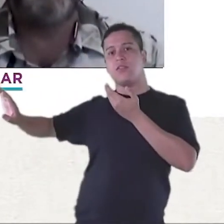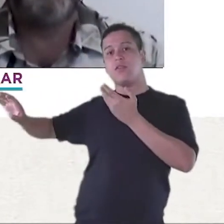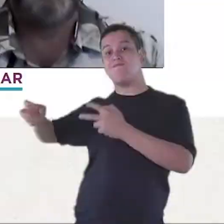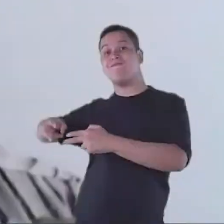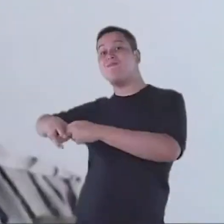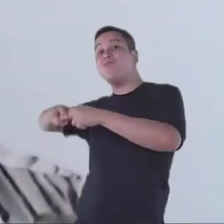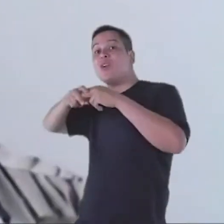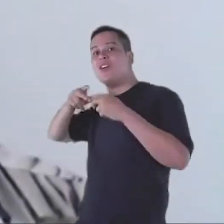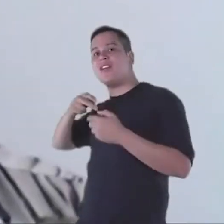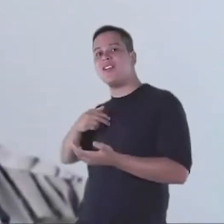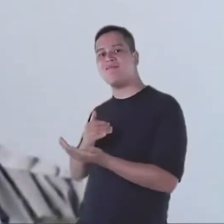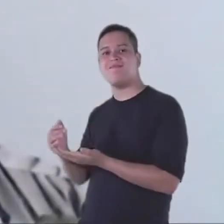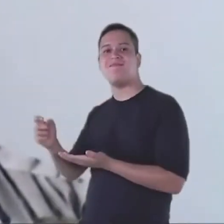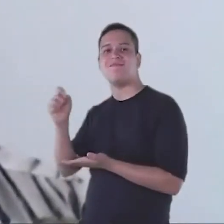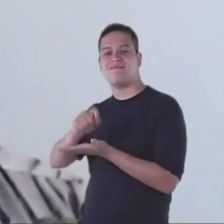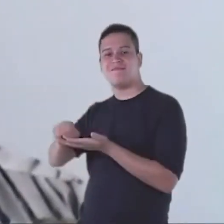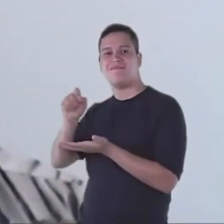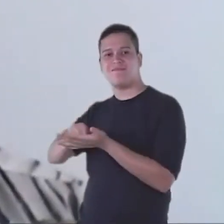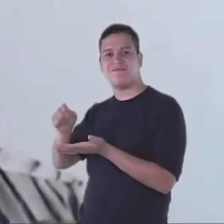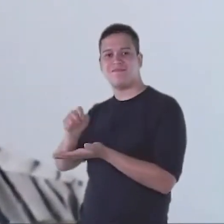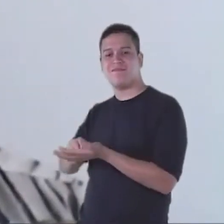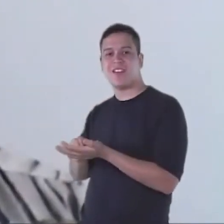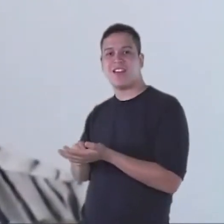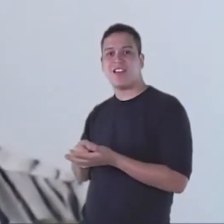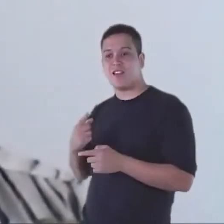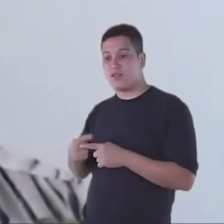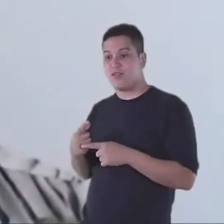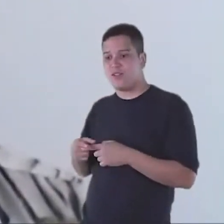escrever, para me tornar personagem,